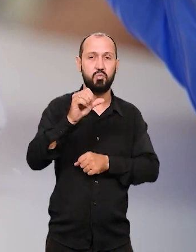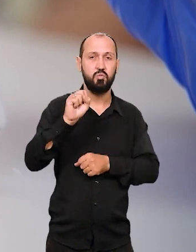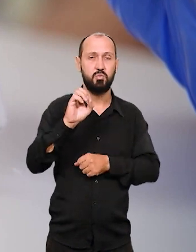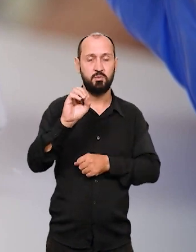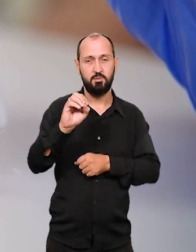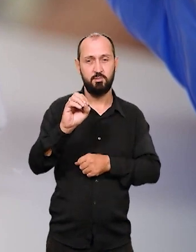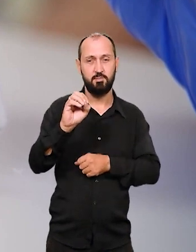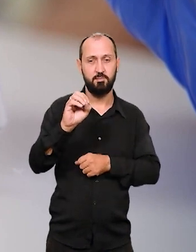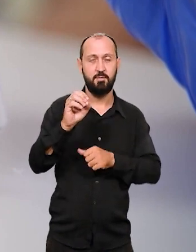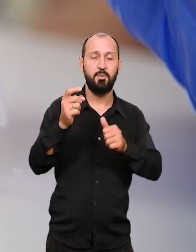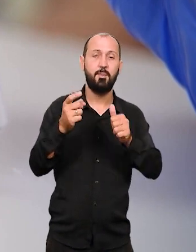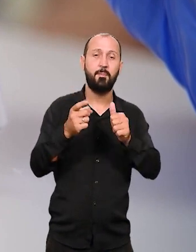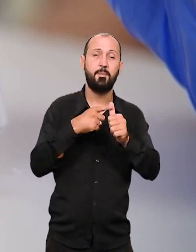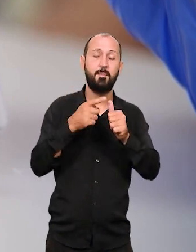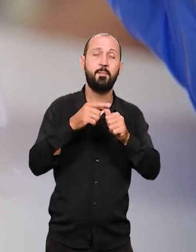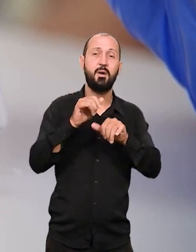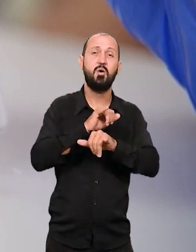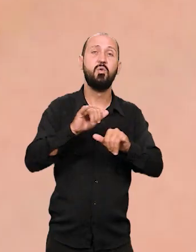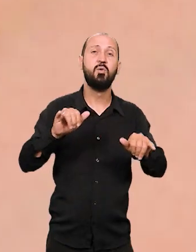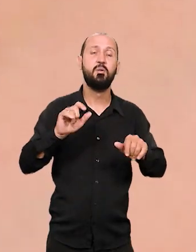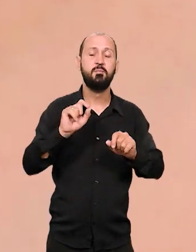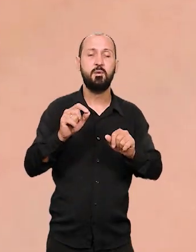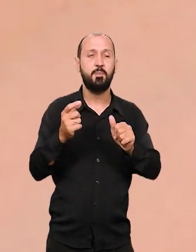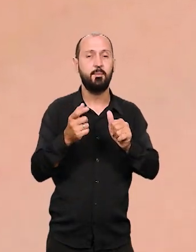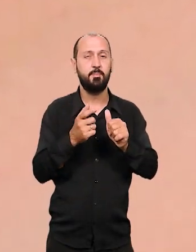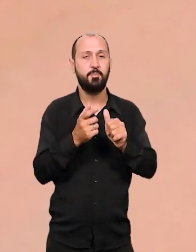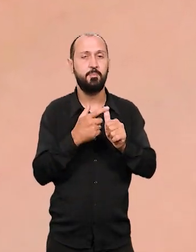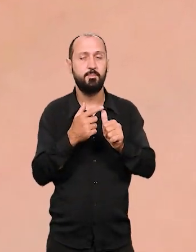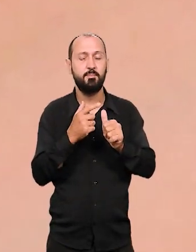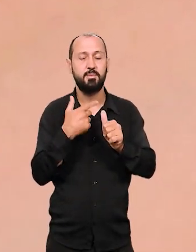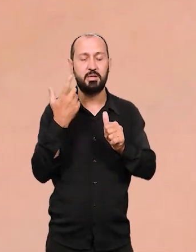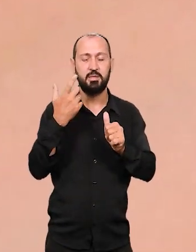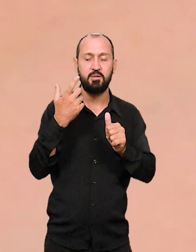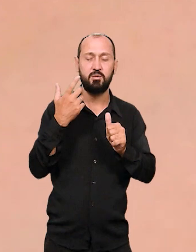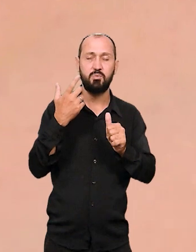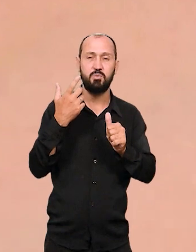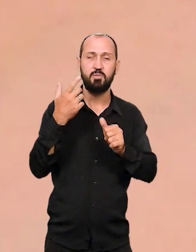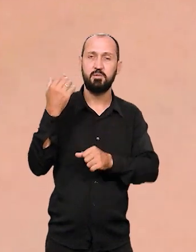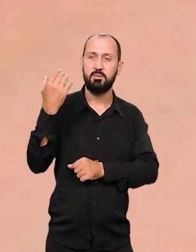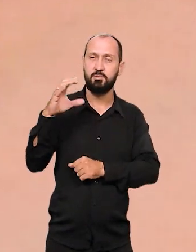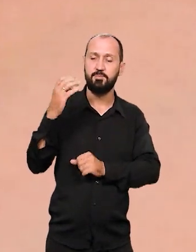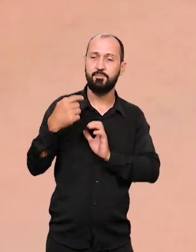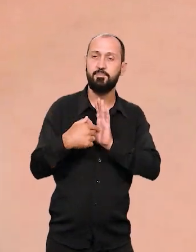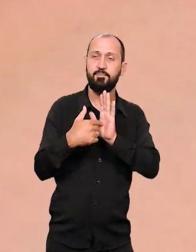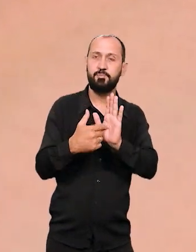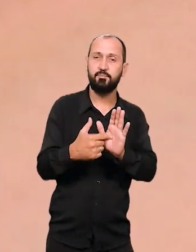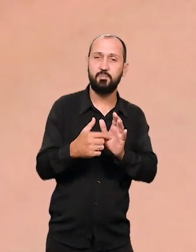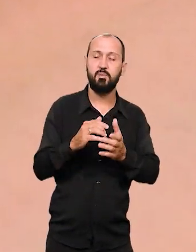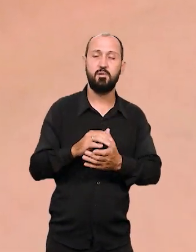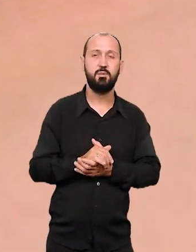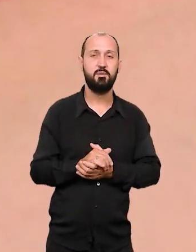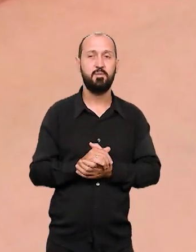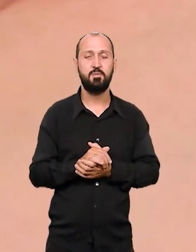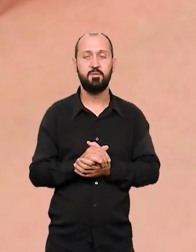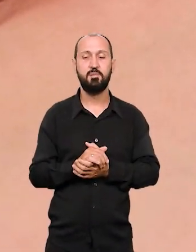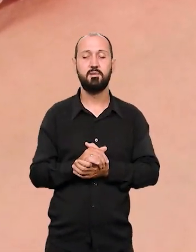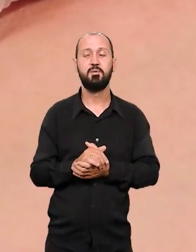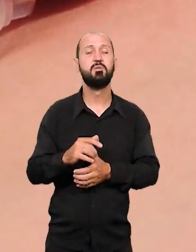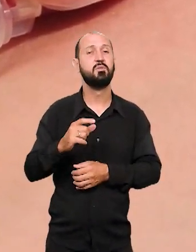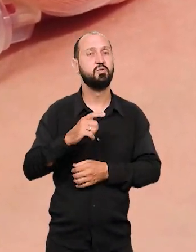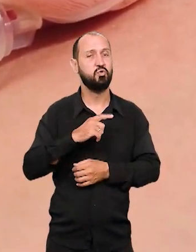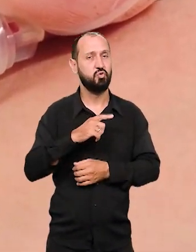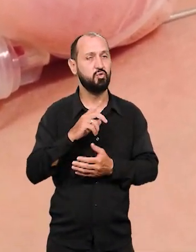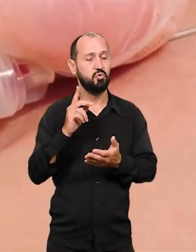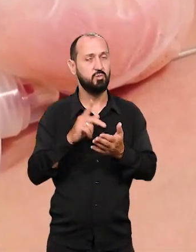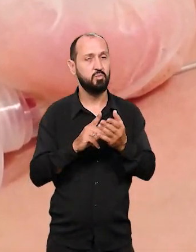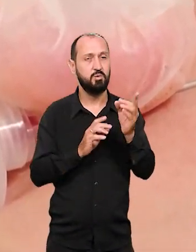80. A primeira divulgação, a primeira publicação científica mostrando que a gente